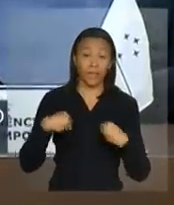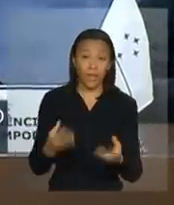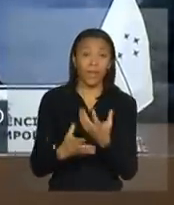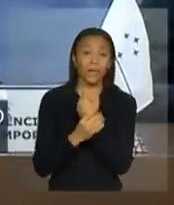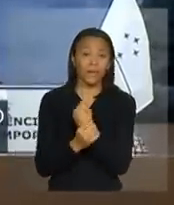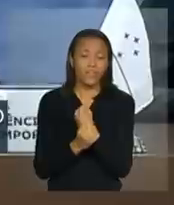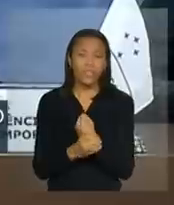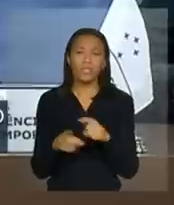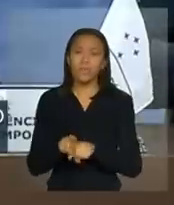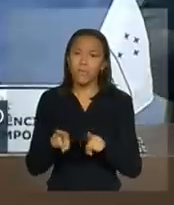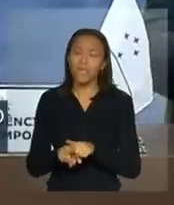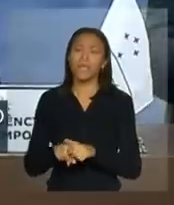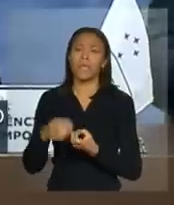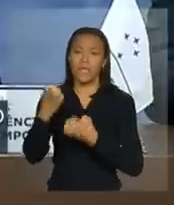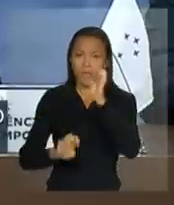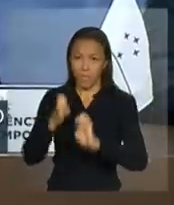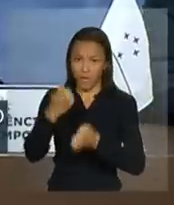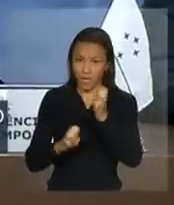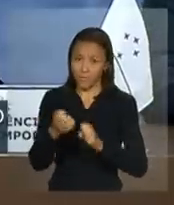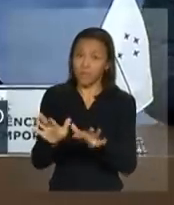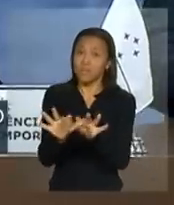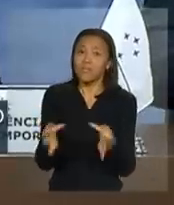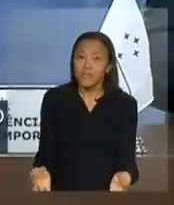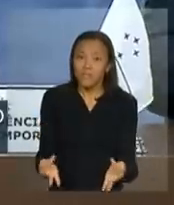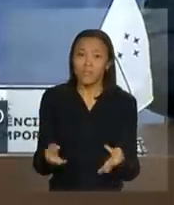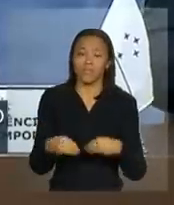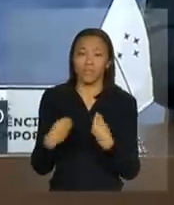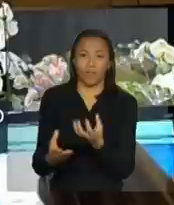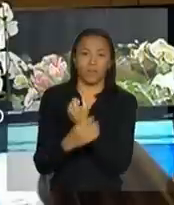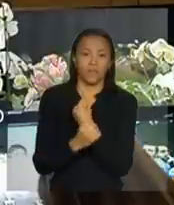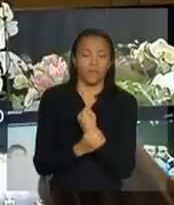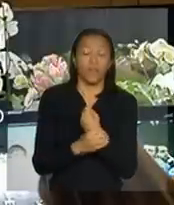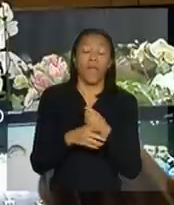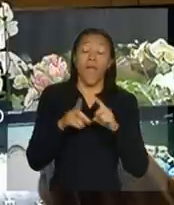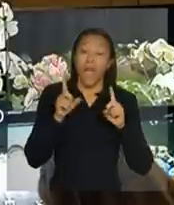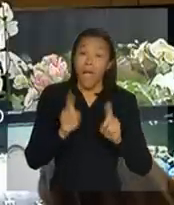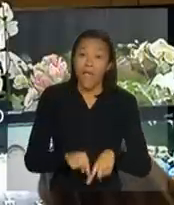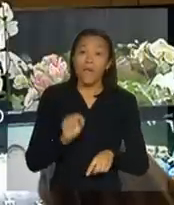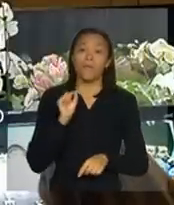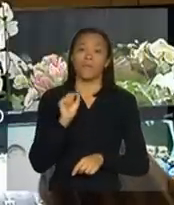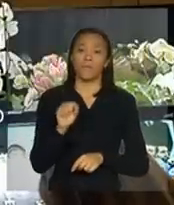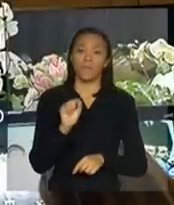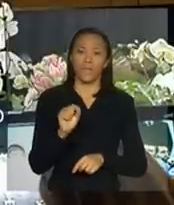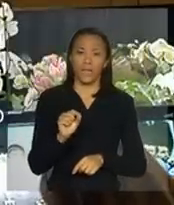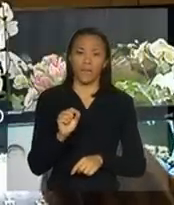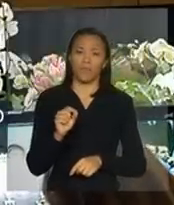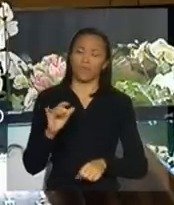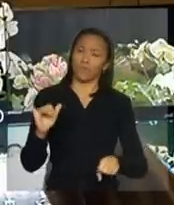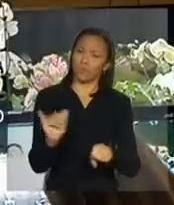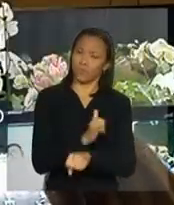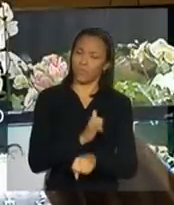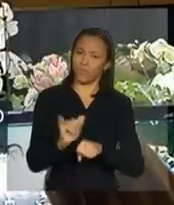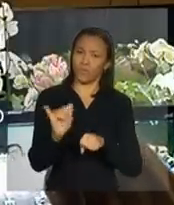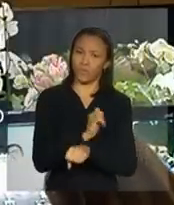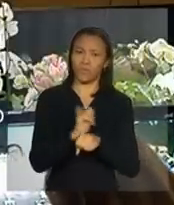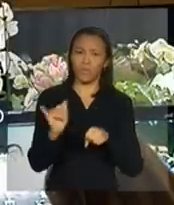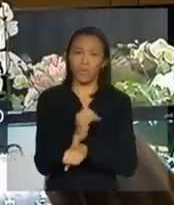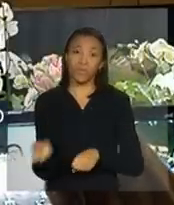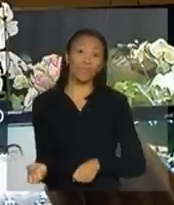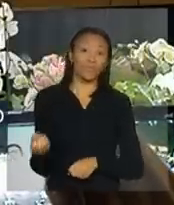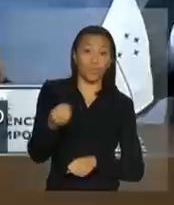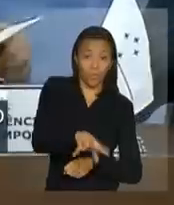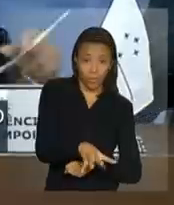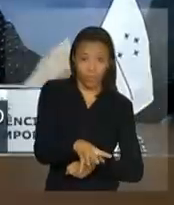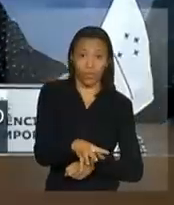para empresas de pequeno porte. Esta é, sem dúvida, uma ferramenta